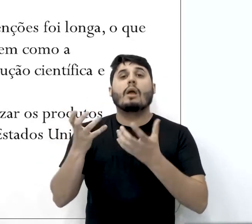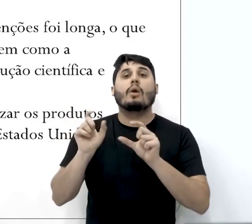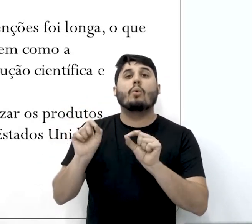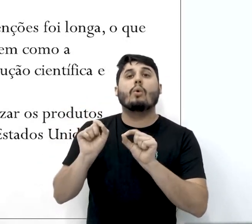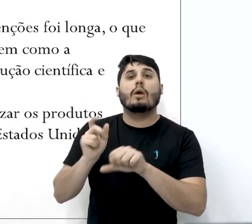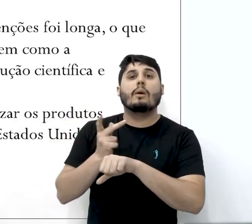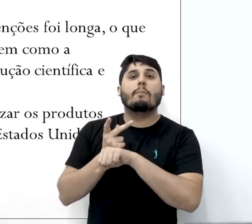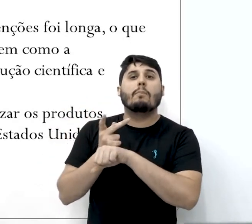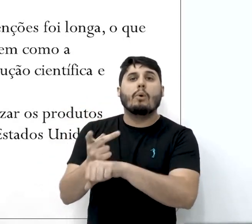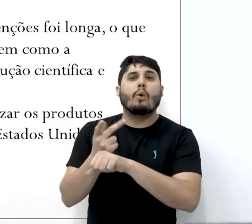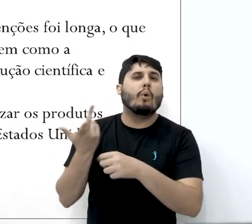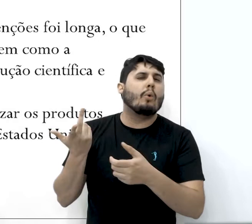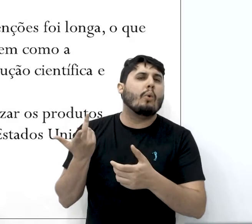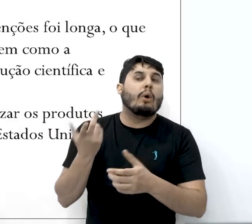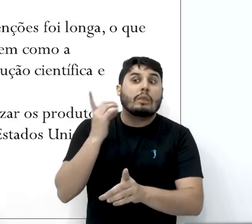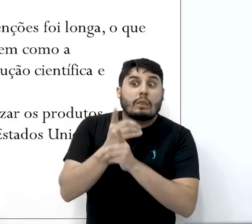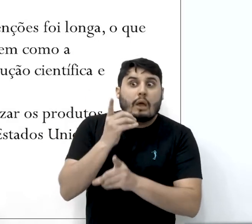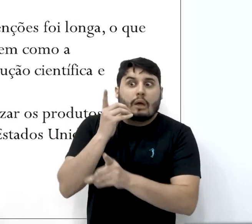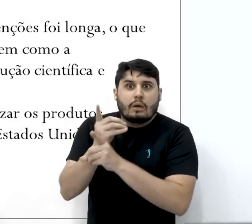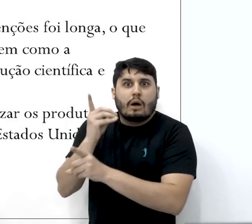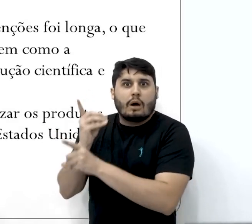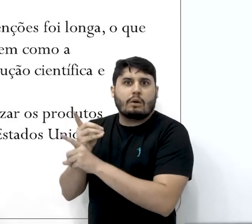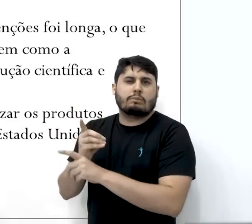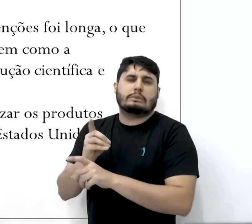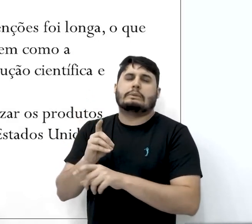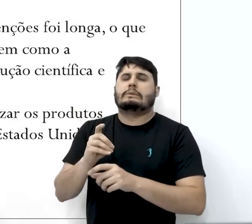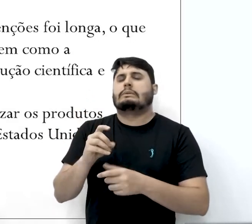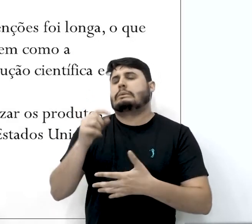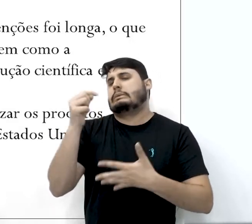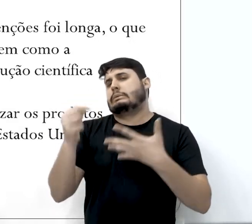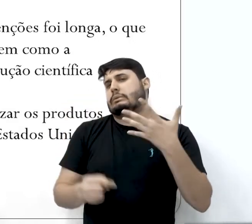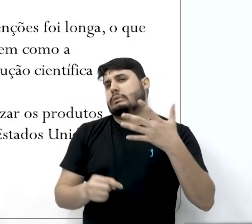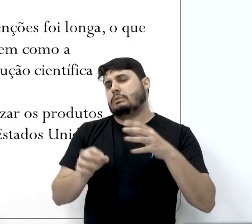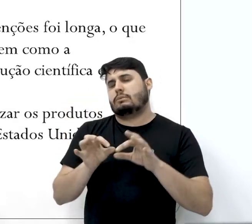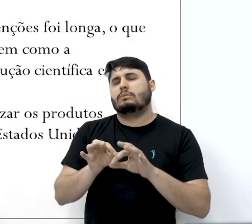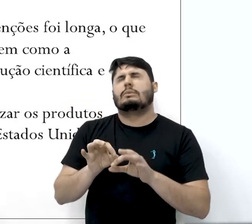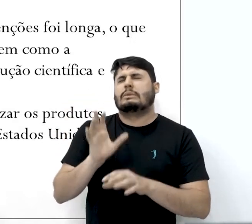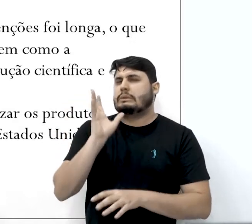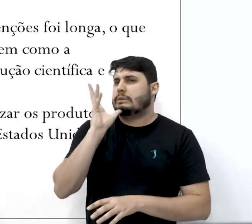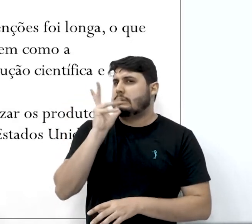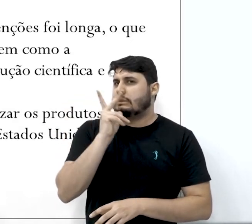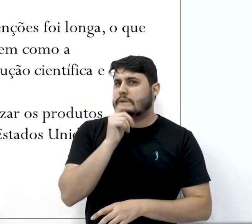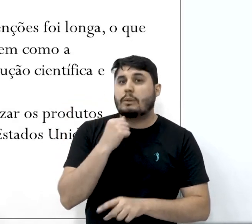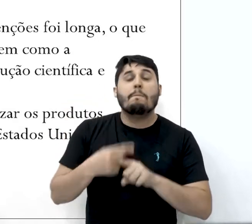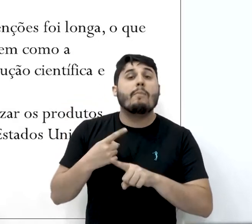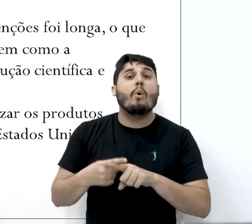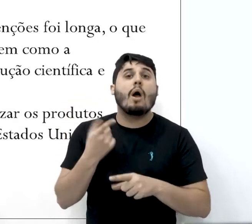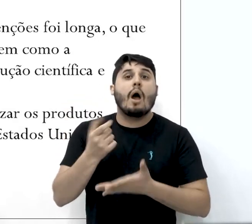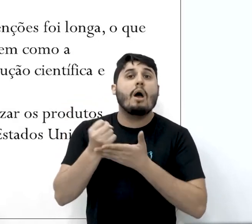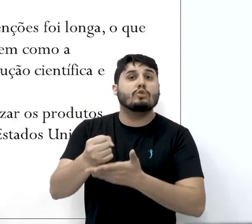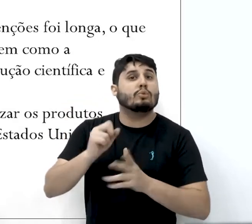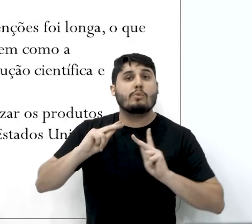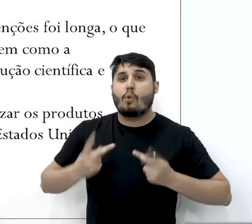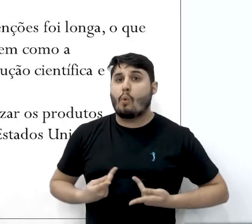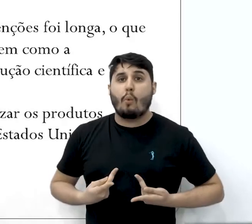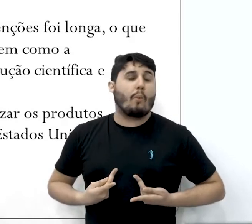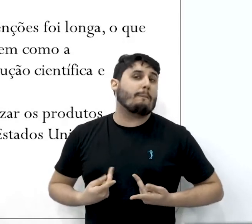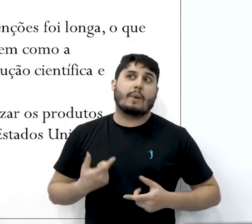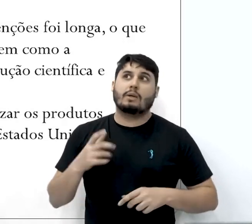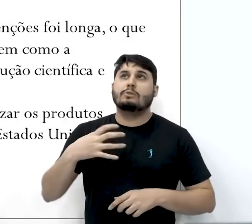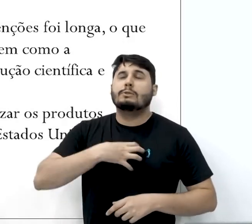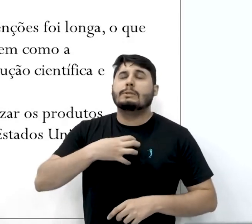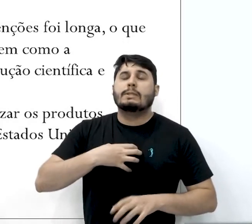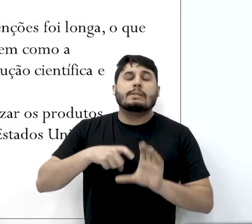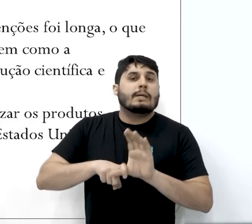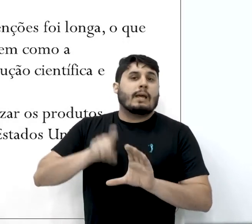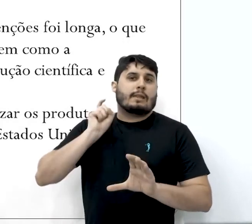e invenções foi longa, o que representou maior conforto para o ser humano, bem como a dependência dos